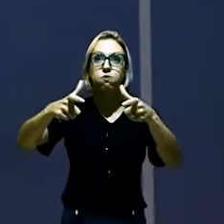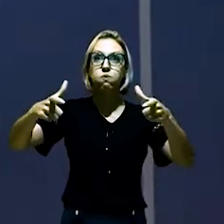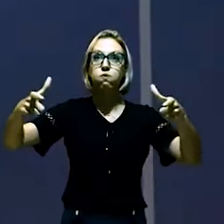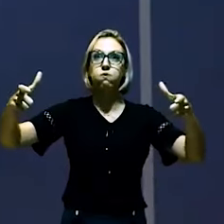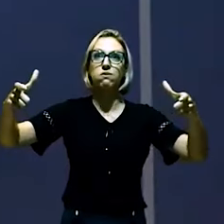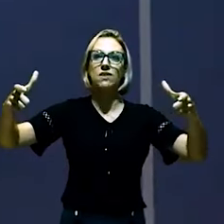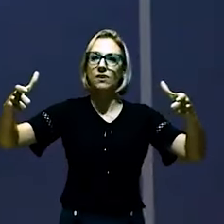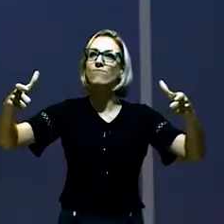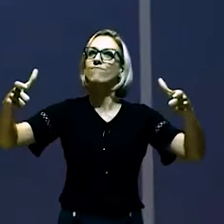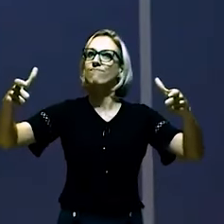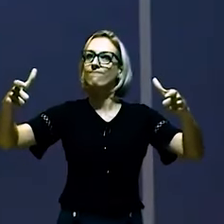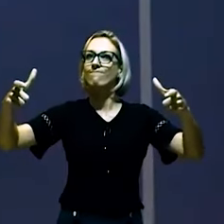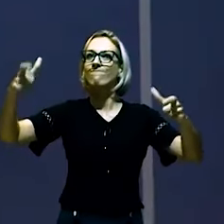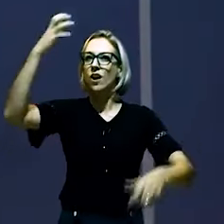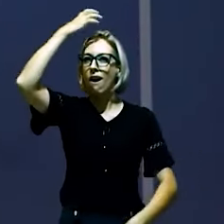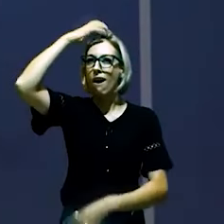Entenda,